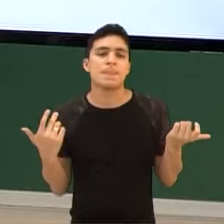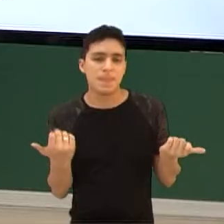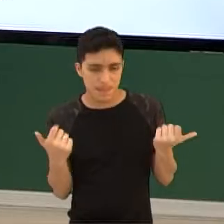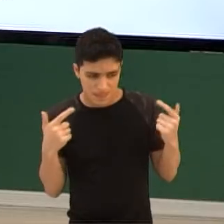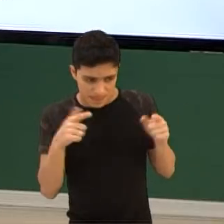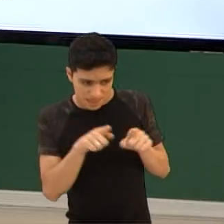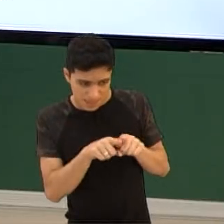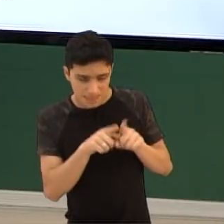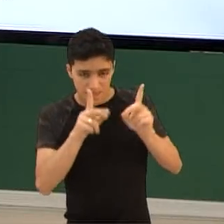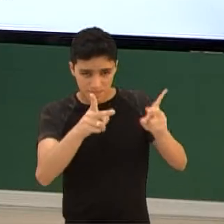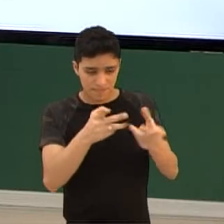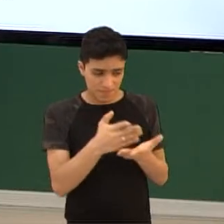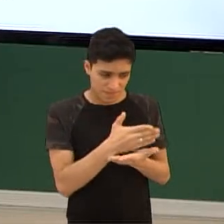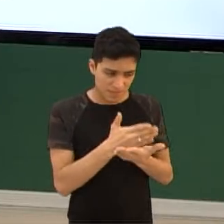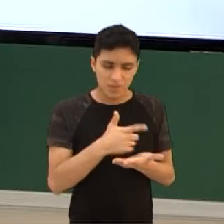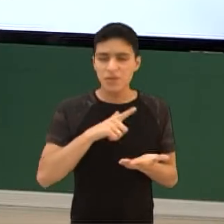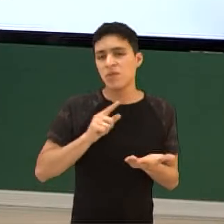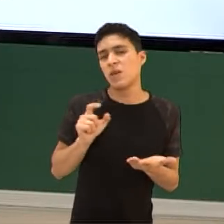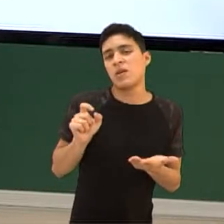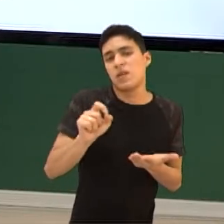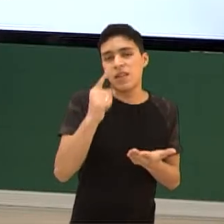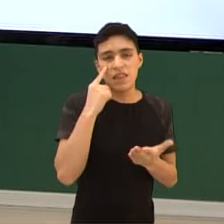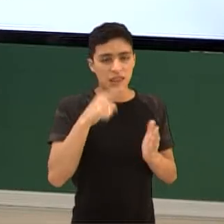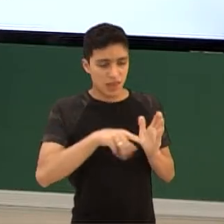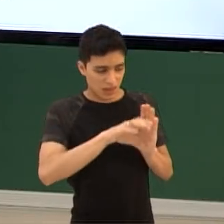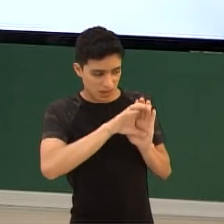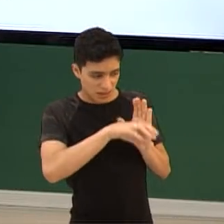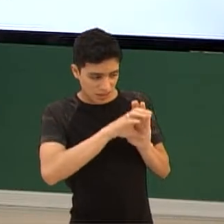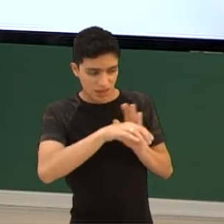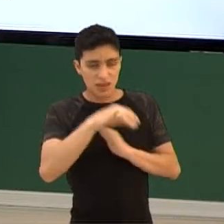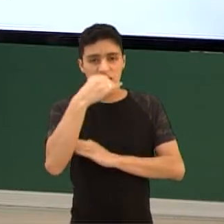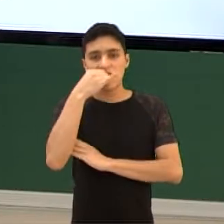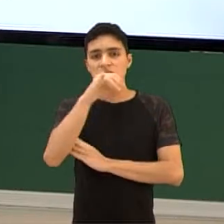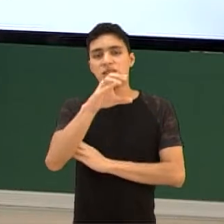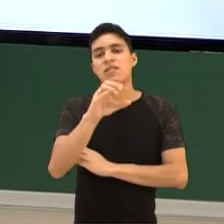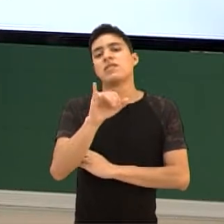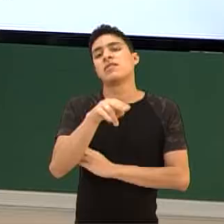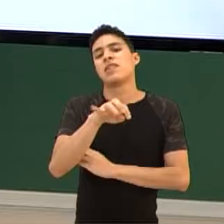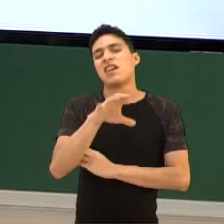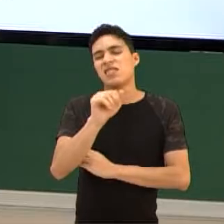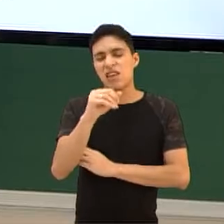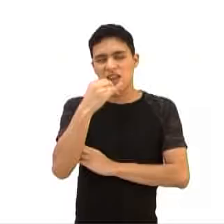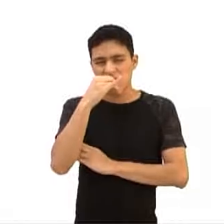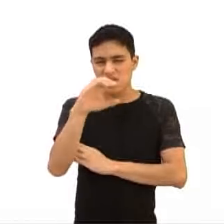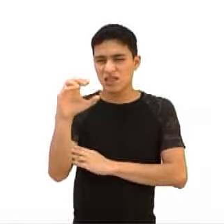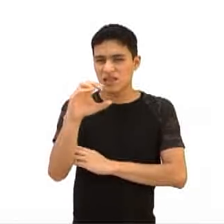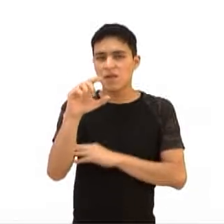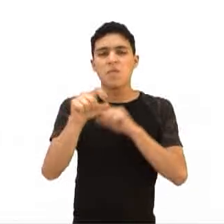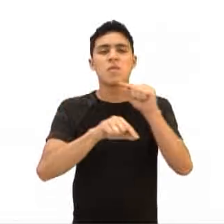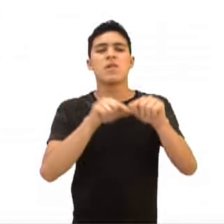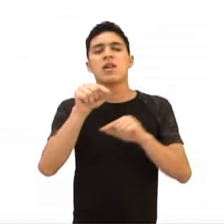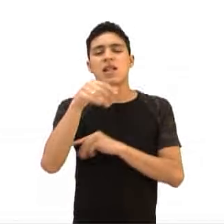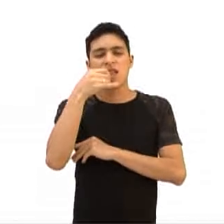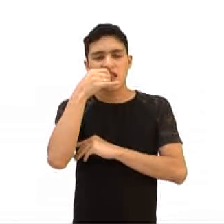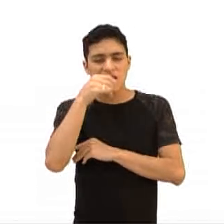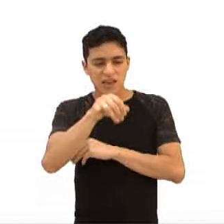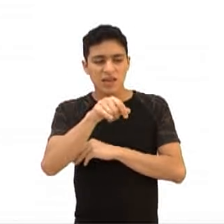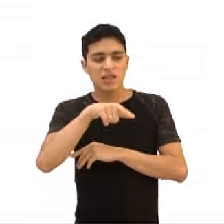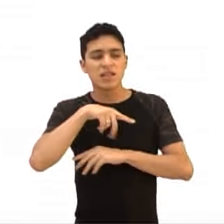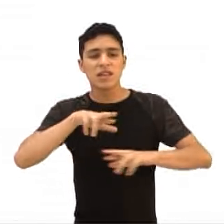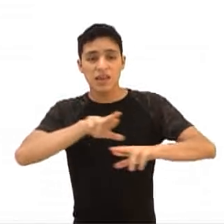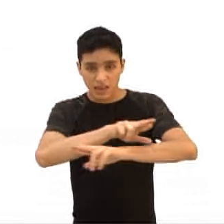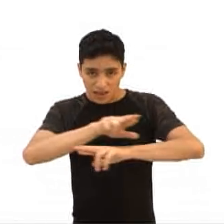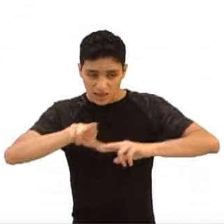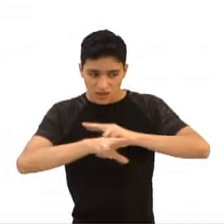também lá nesse mesmo livro, nós temos o conceito de energia cinética. A energia cinética é a energia associada